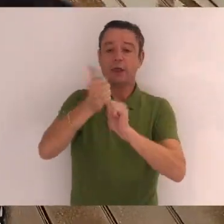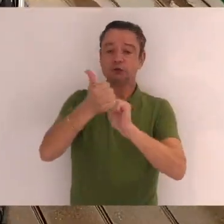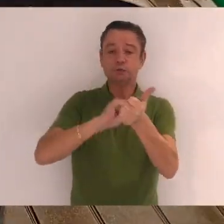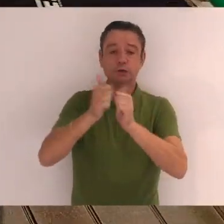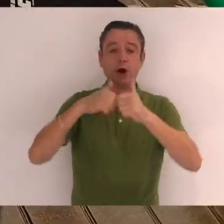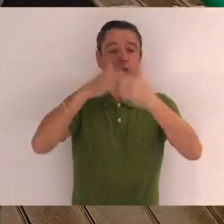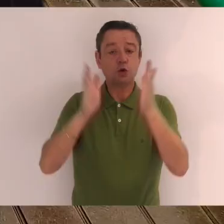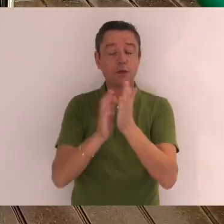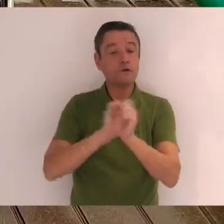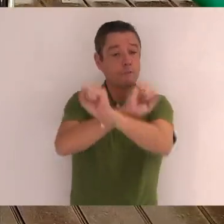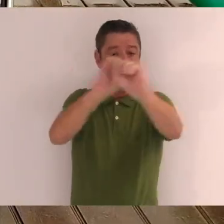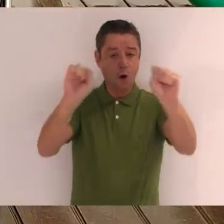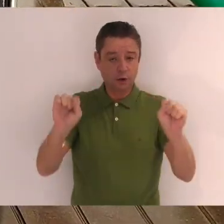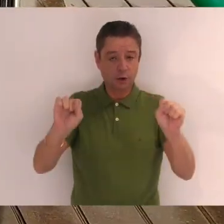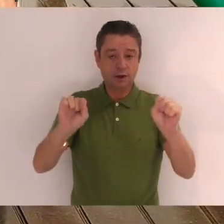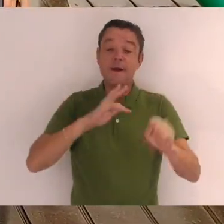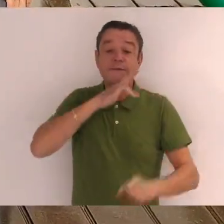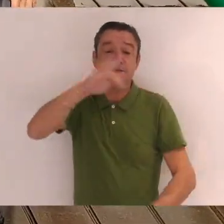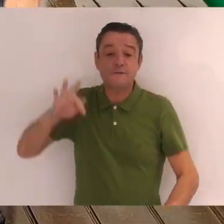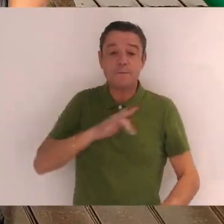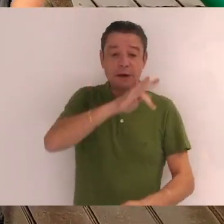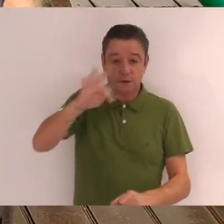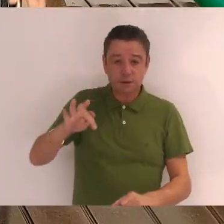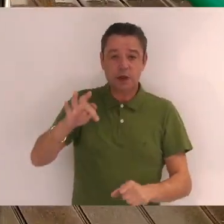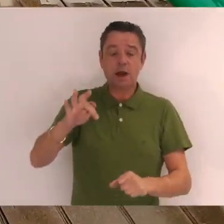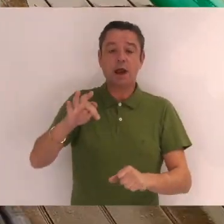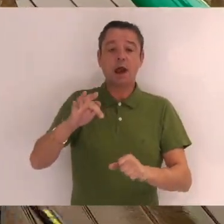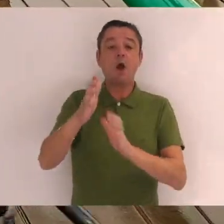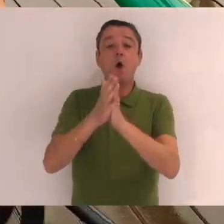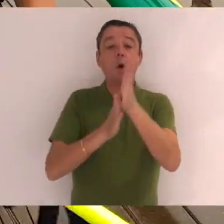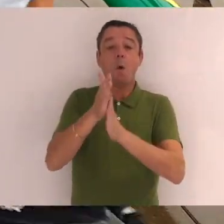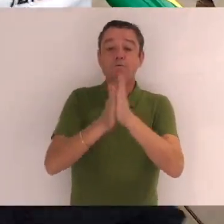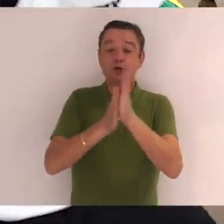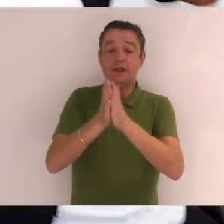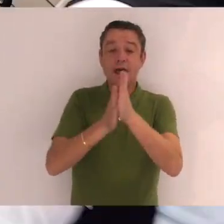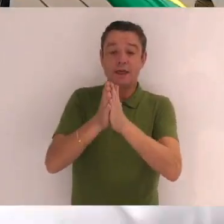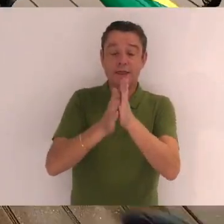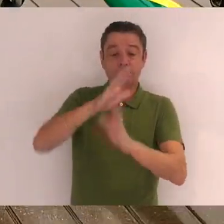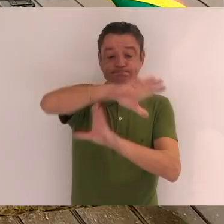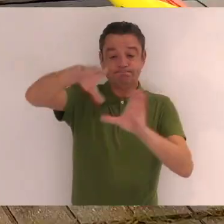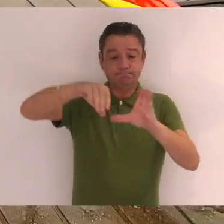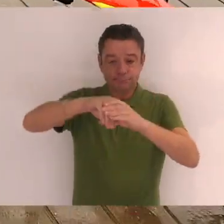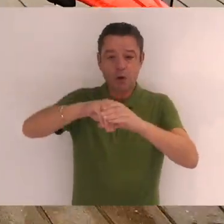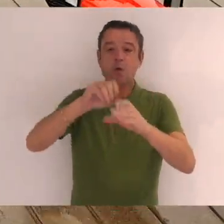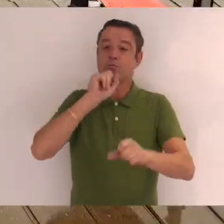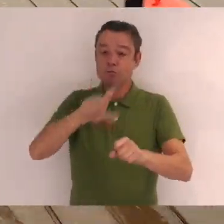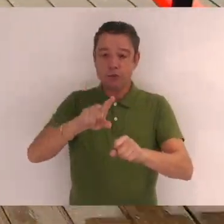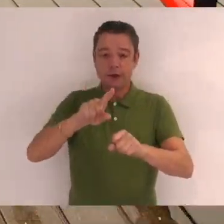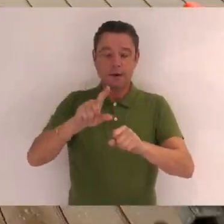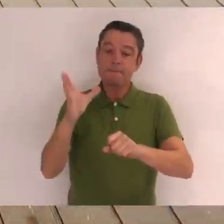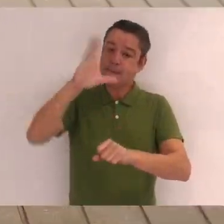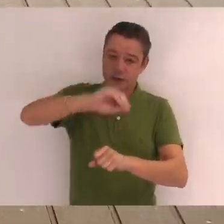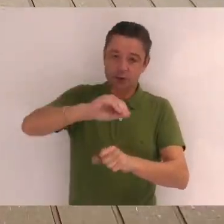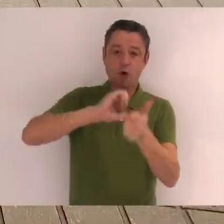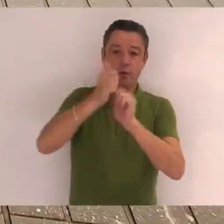traz a todos vós que era as famílias que eram os praticantes uma oportunidade está na comunidade e fazer mais por si mesmo mais